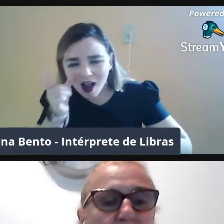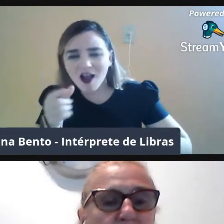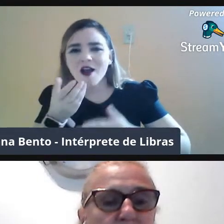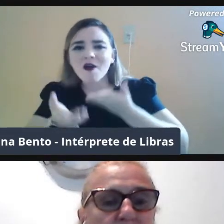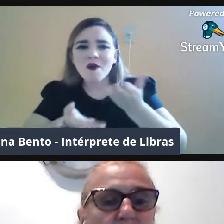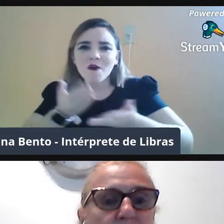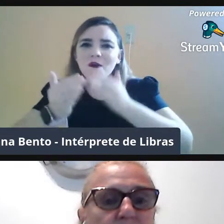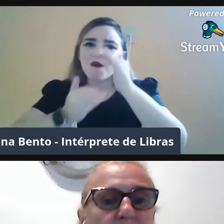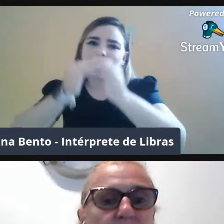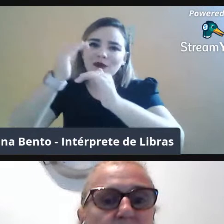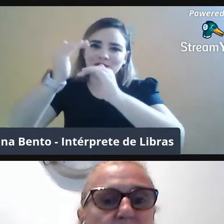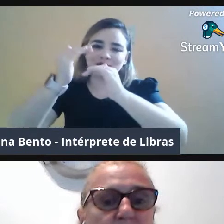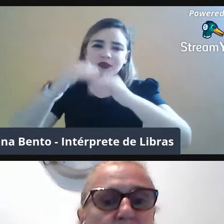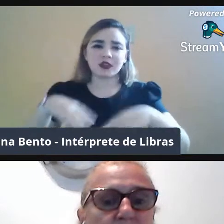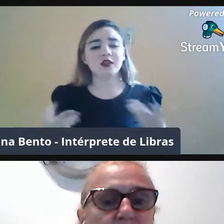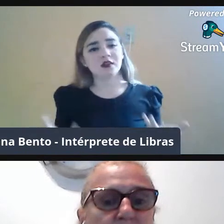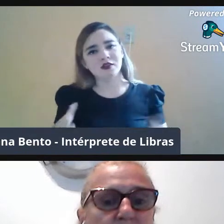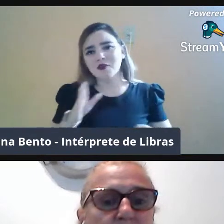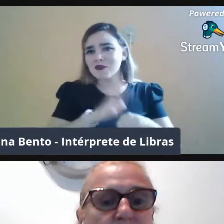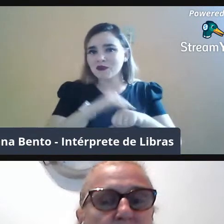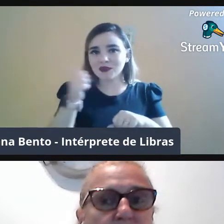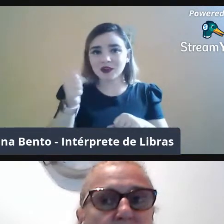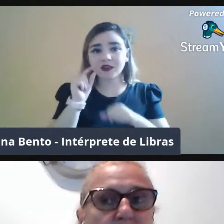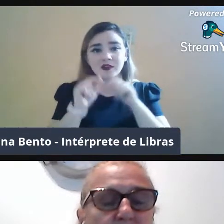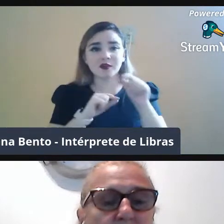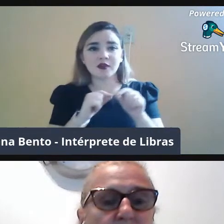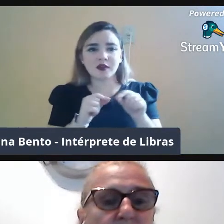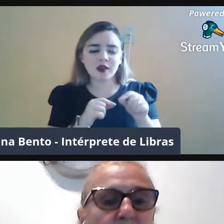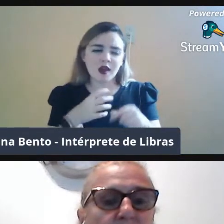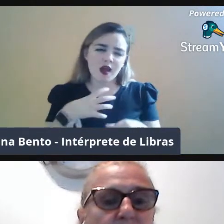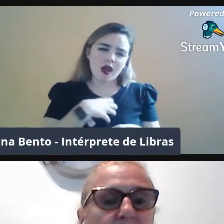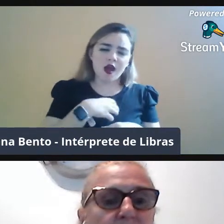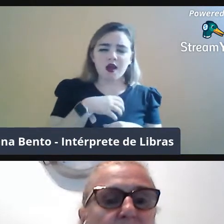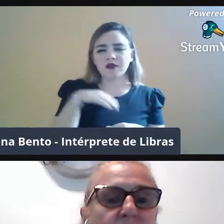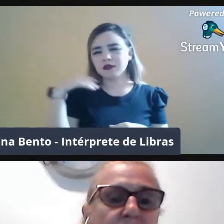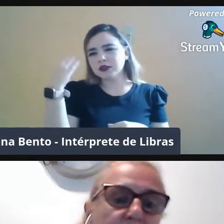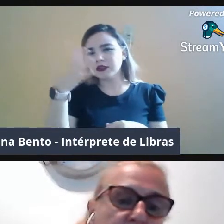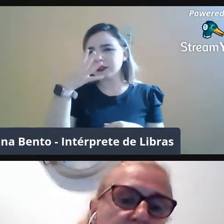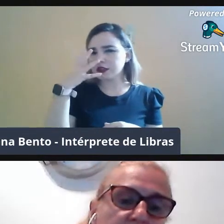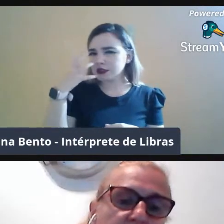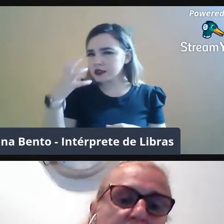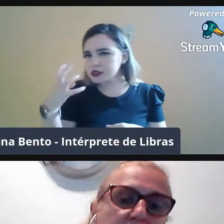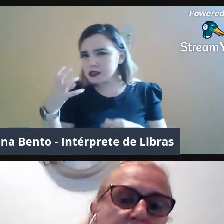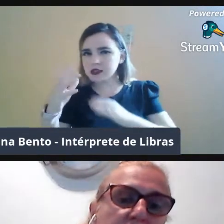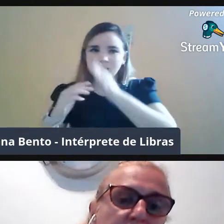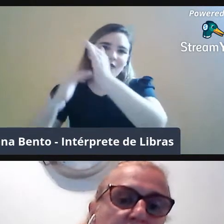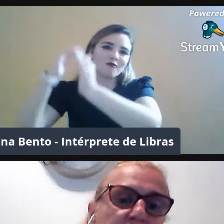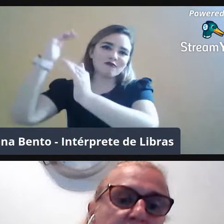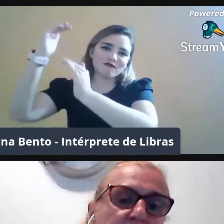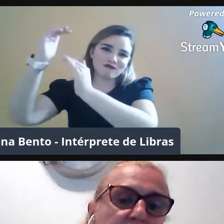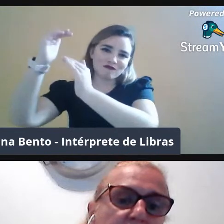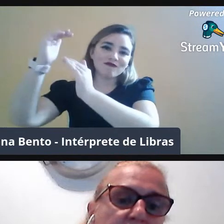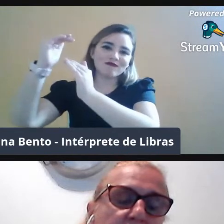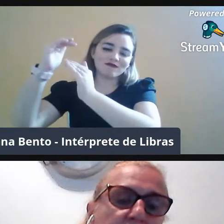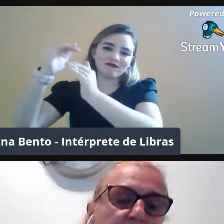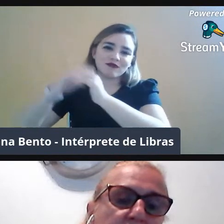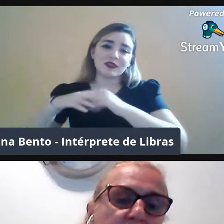para se retratar do que você se envolver com uma causa, sabe? Então,